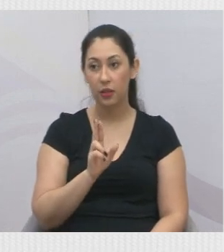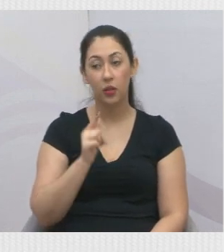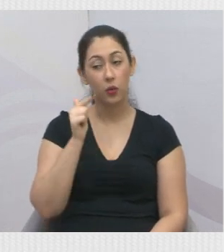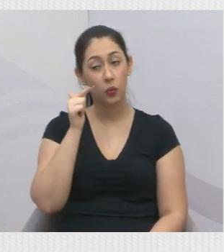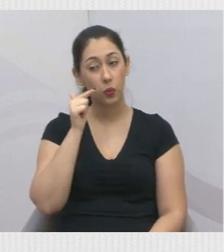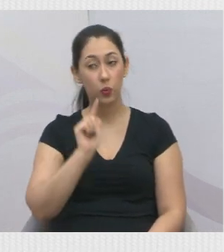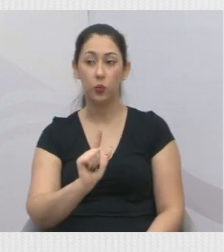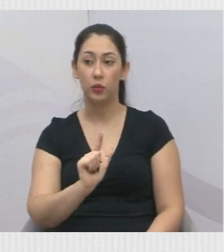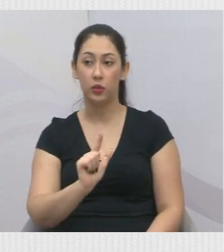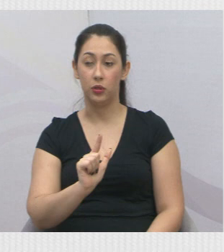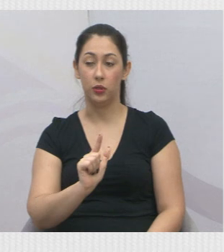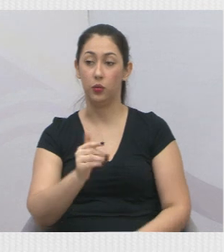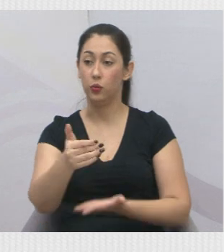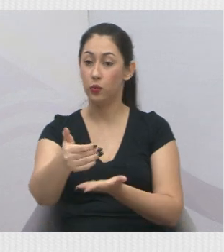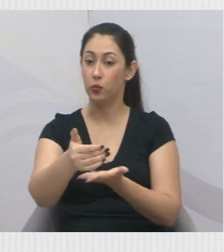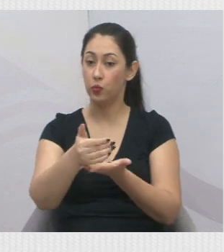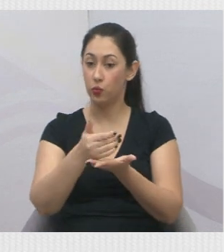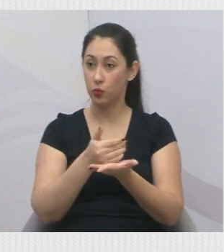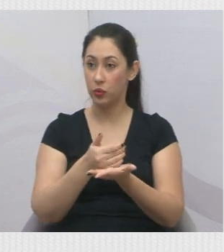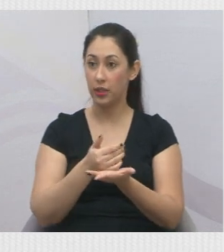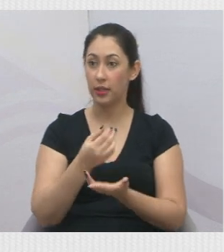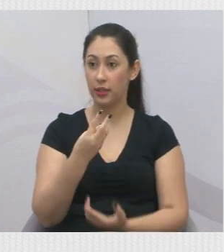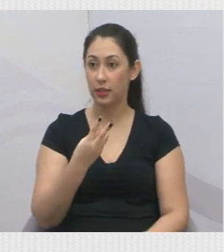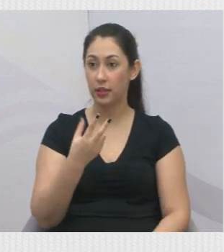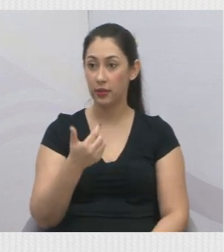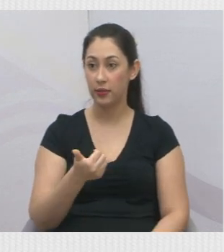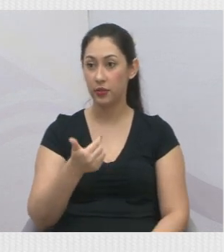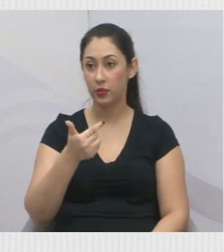R$ 340.395.000, na qual foi realizado